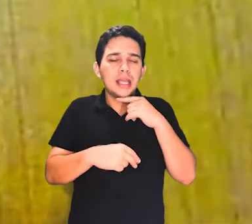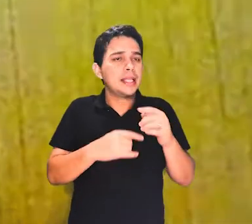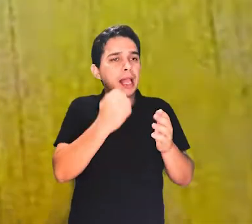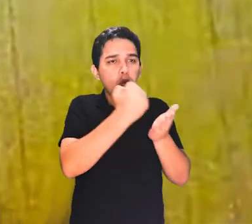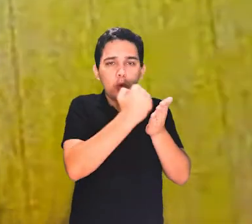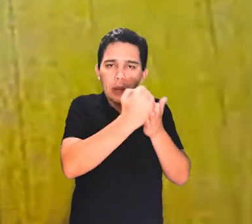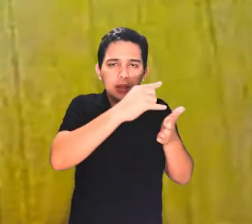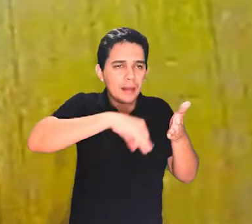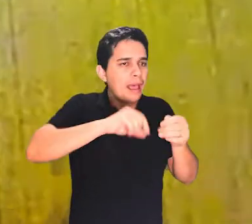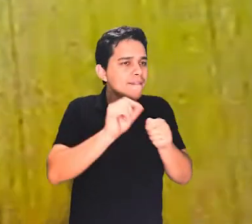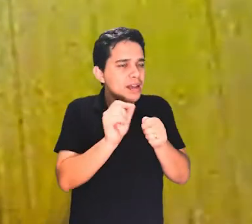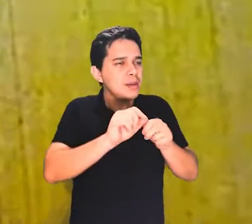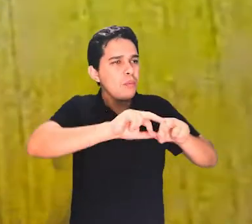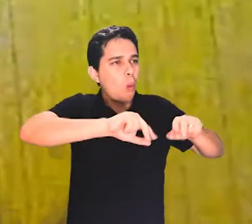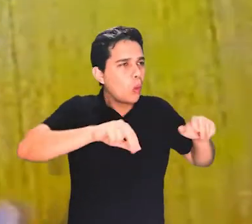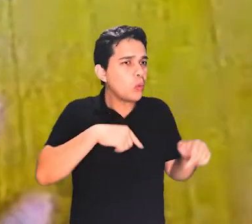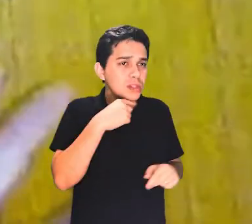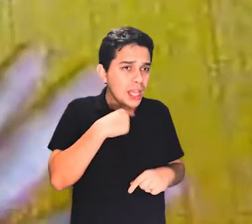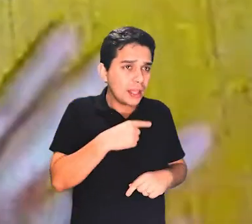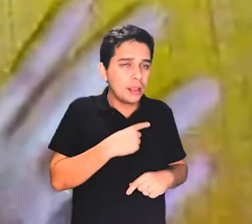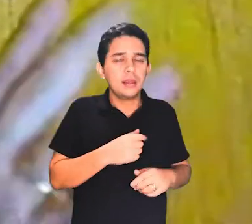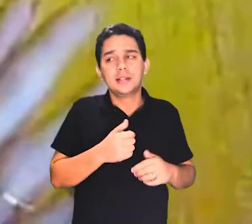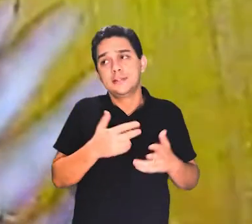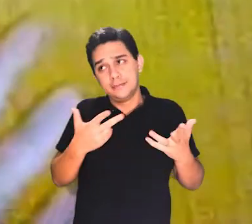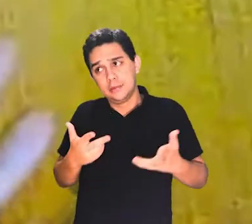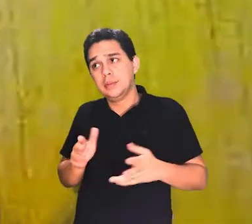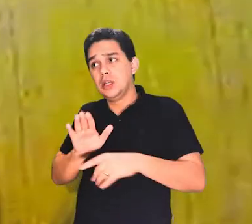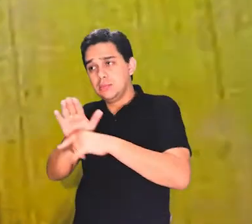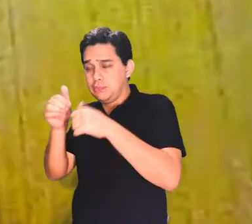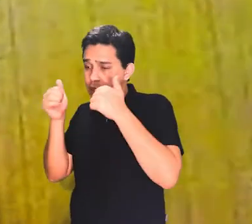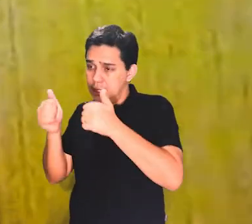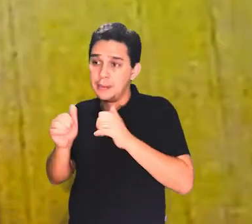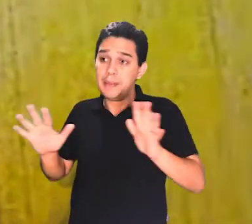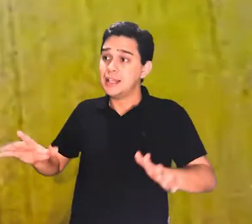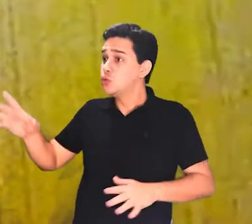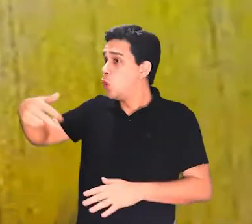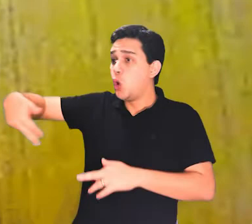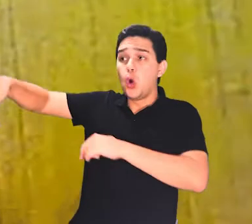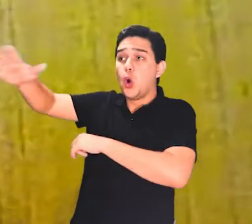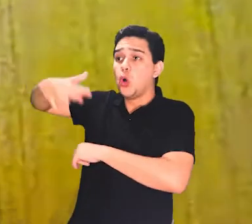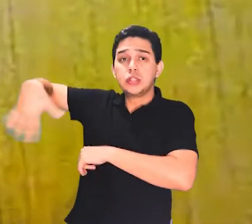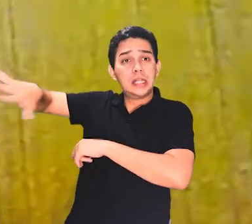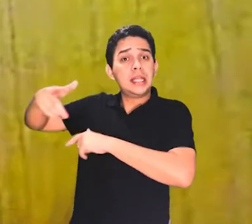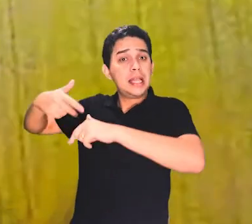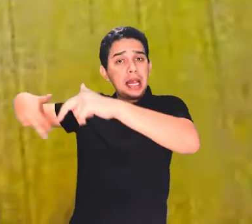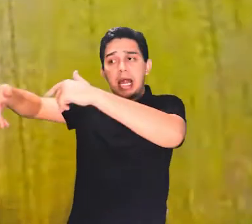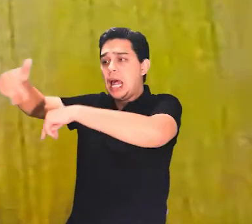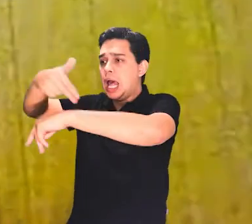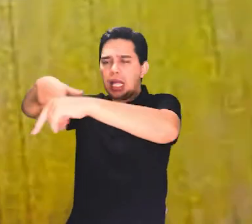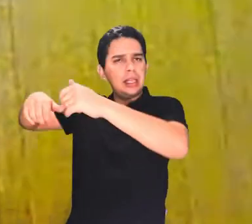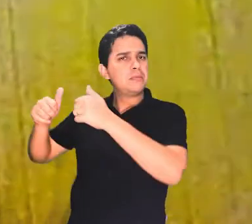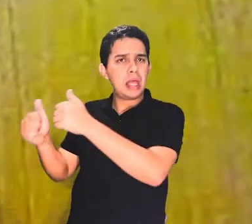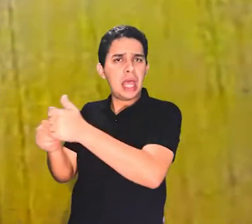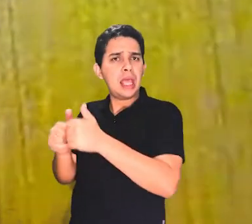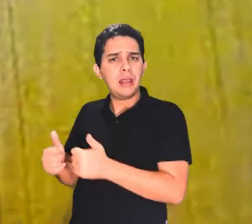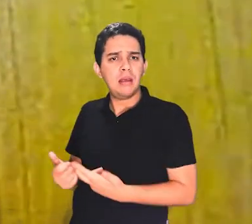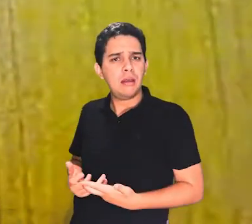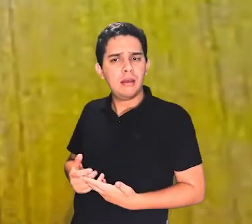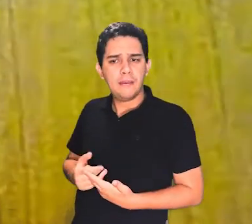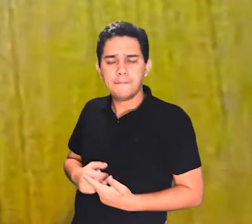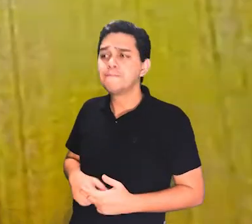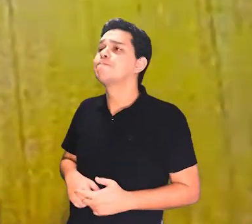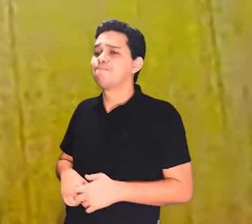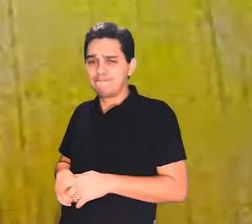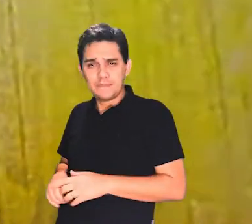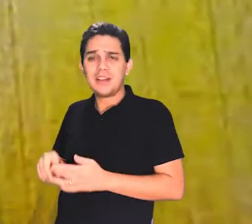violações, é até difícil de narrar. Ultimamente, a gente tem percebido, inclusive na questão da alimentação e essas